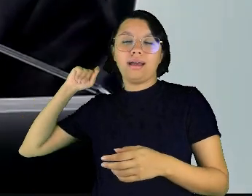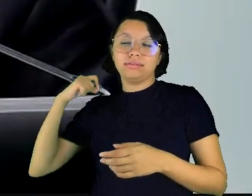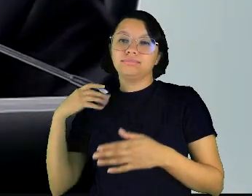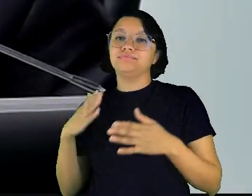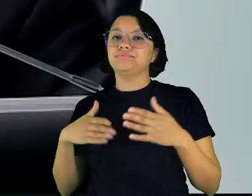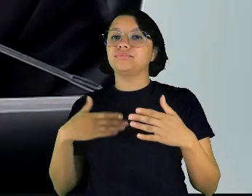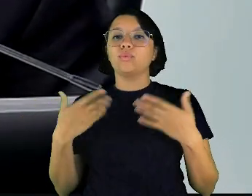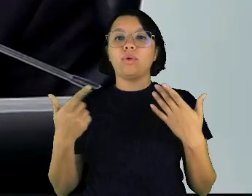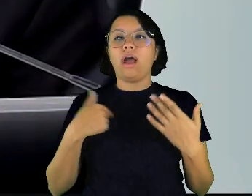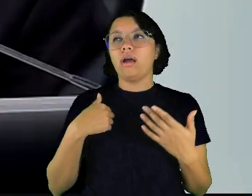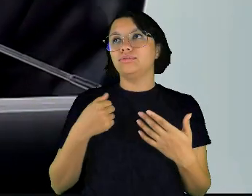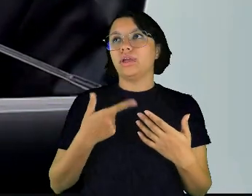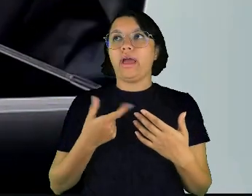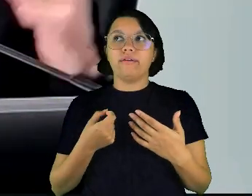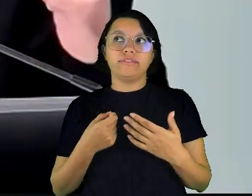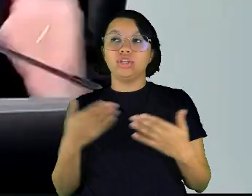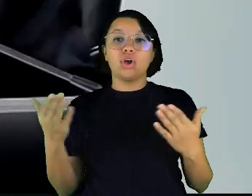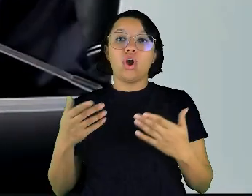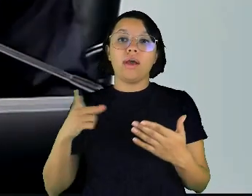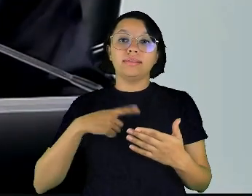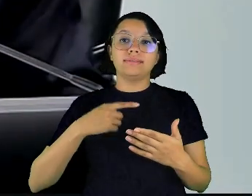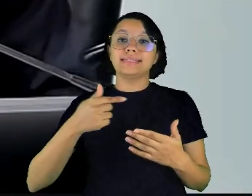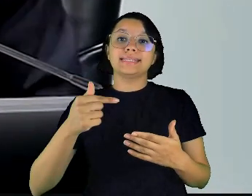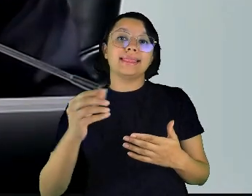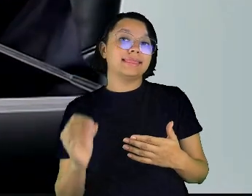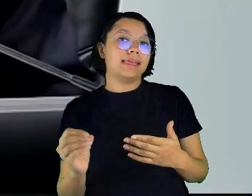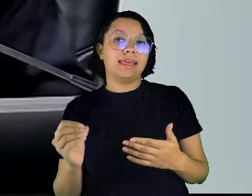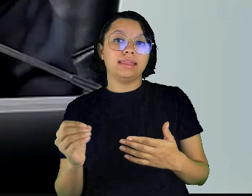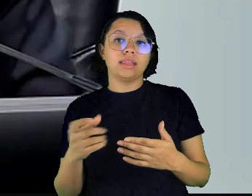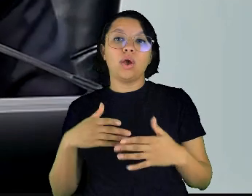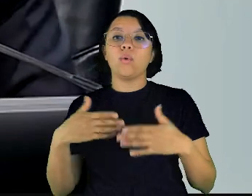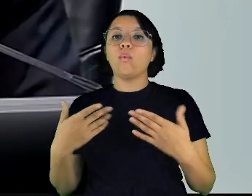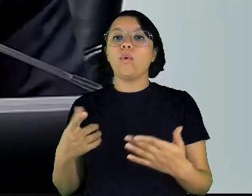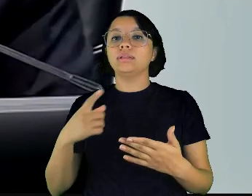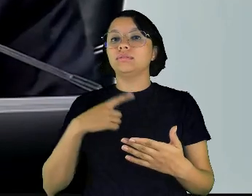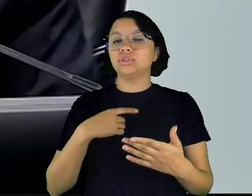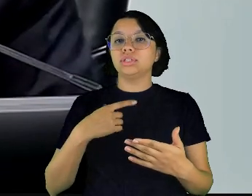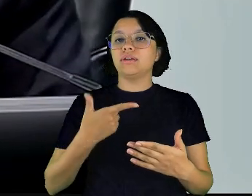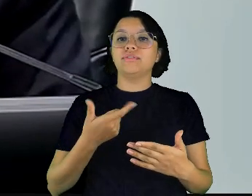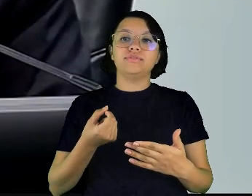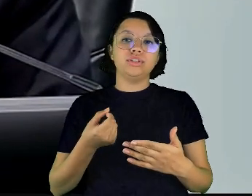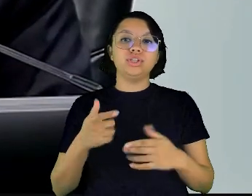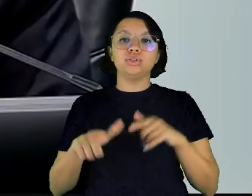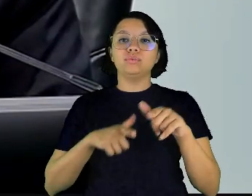tinha 20 anos, hoje eu estou com 70, quando eu tinha 20 anos, eu trabalhei dos 20 aos 25 em tal lugar.